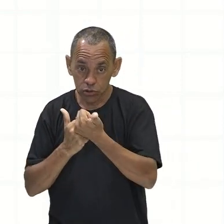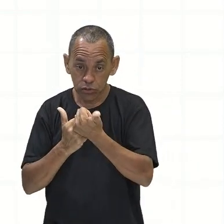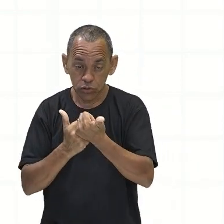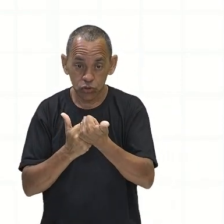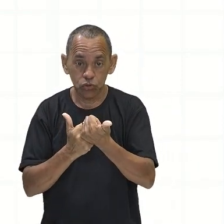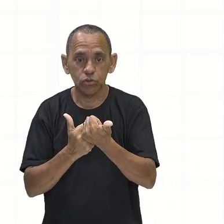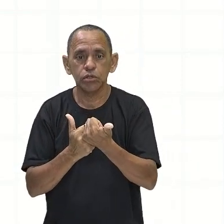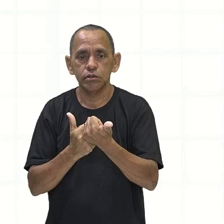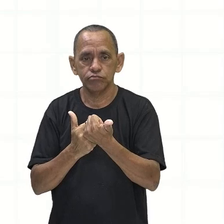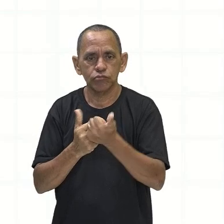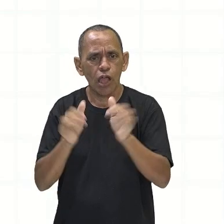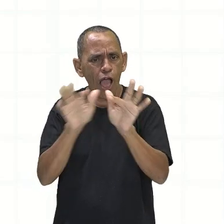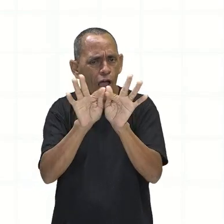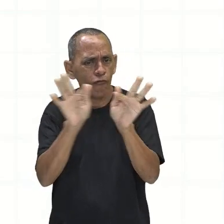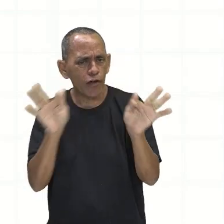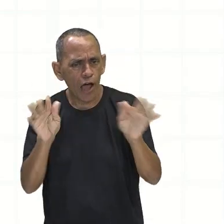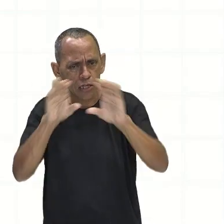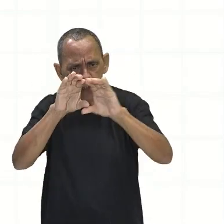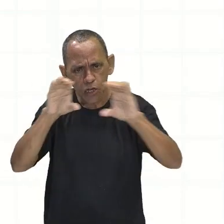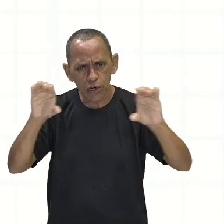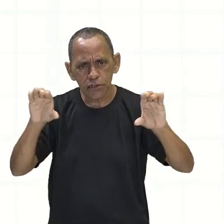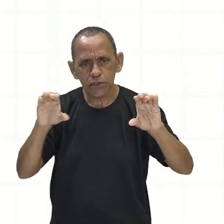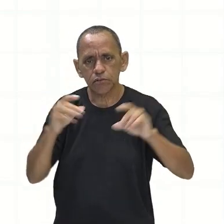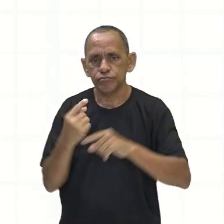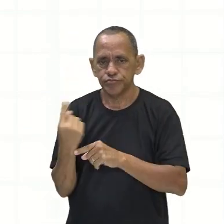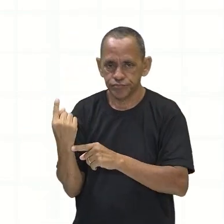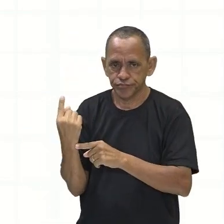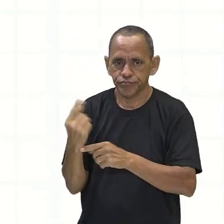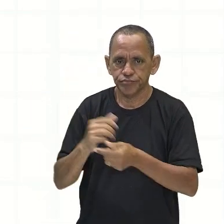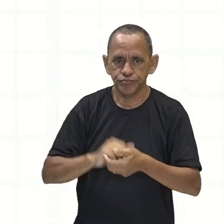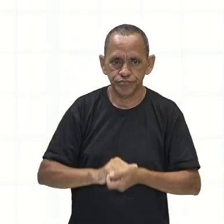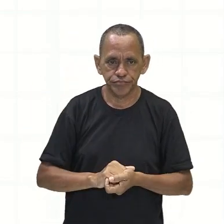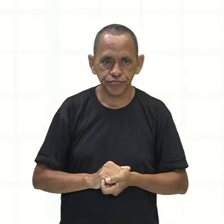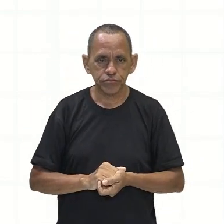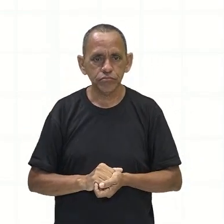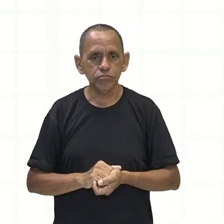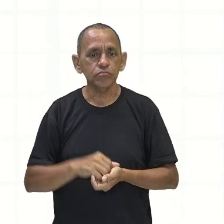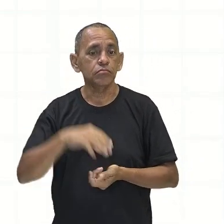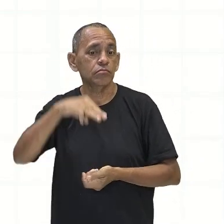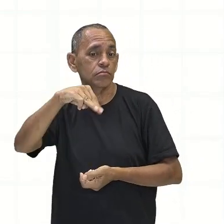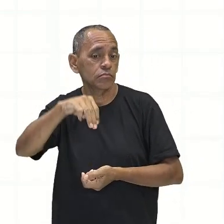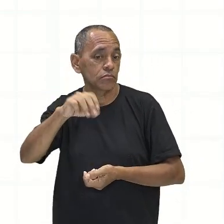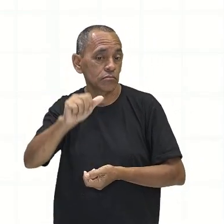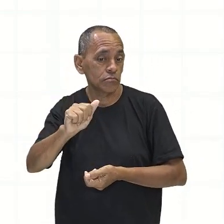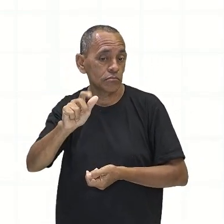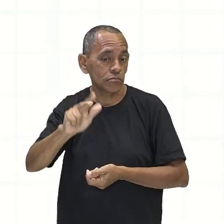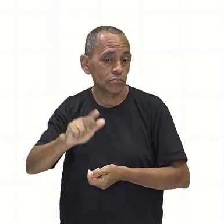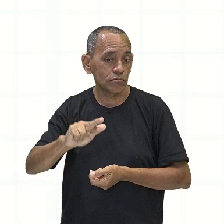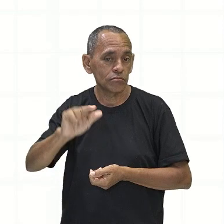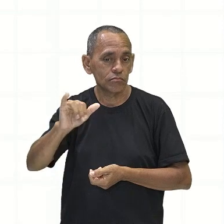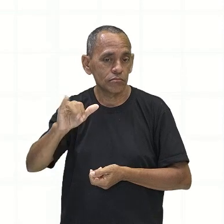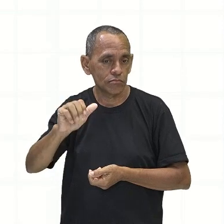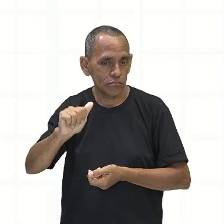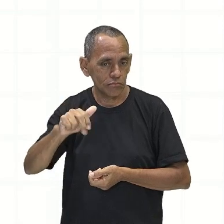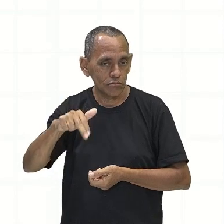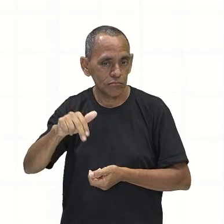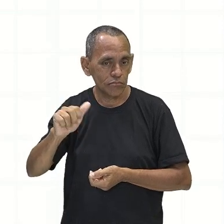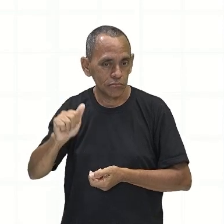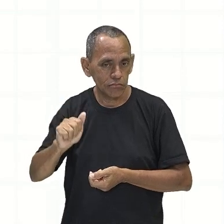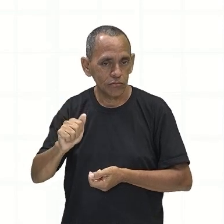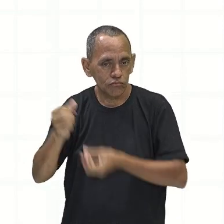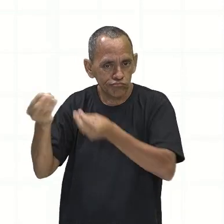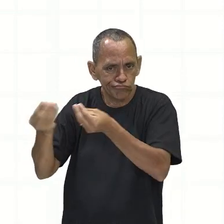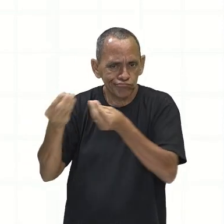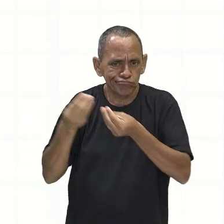substituí-lo pelo pronome? Vamos lá, aqui, ó, embaixo. Aqui, ó. Vamos substituir. Mariana devolveu o livro